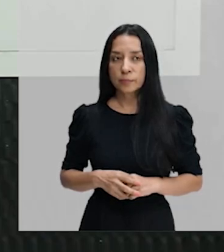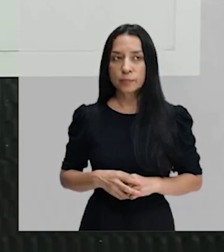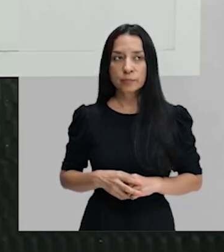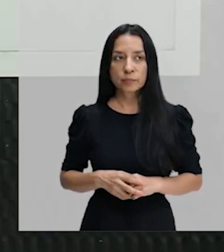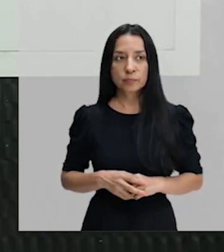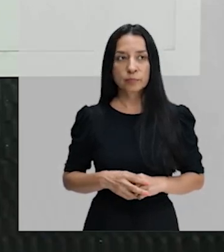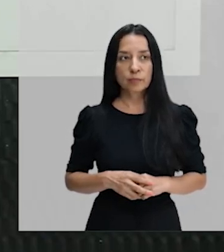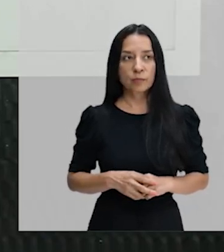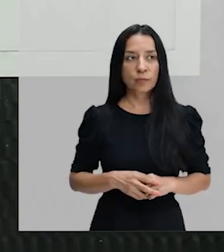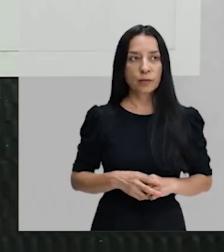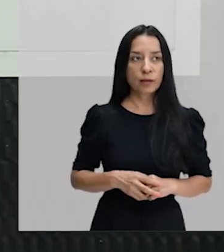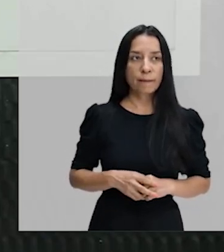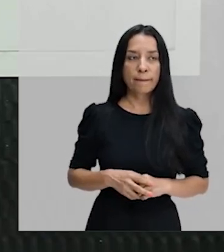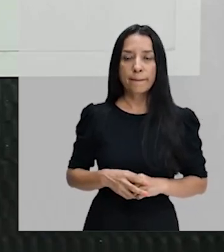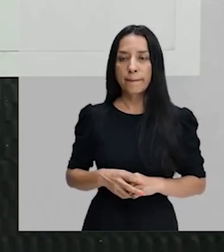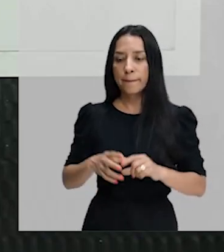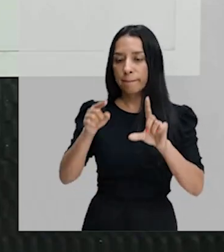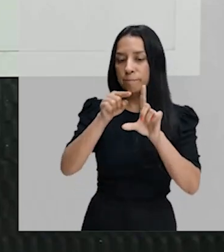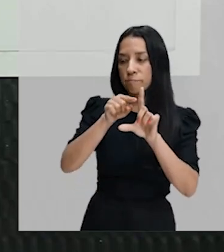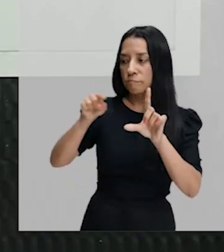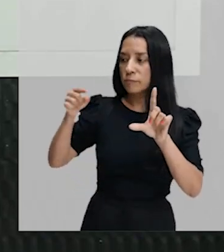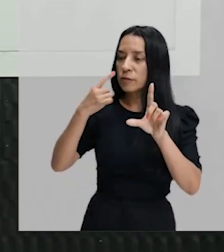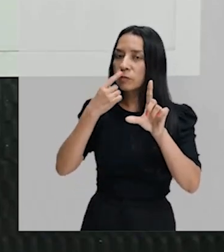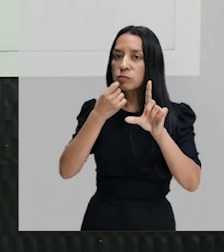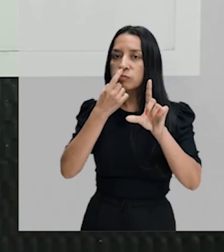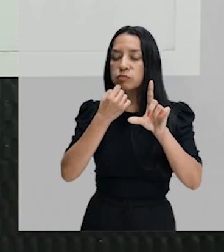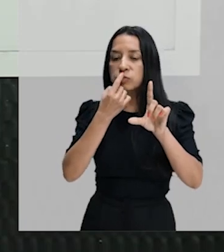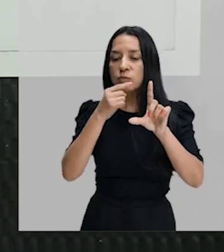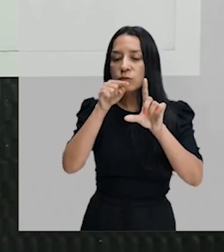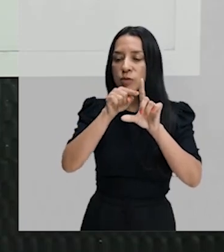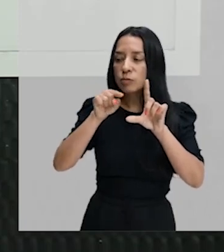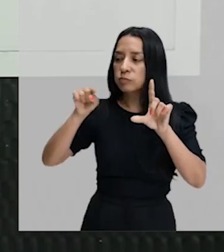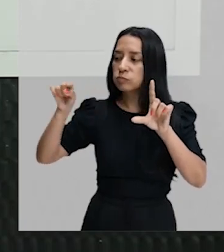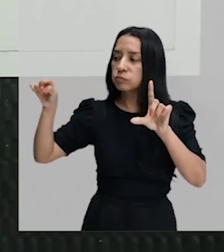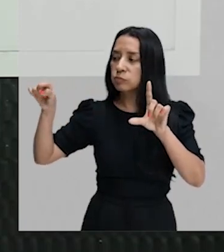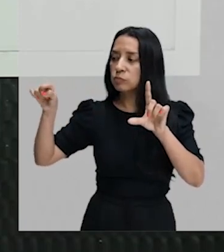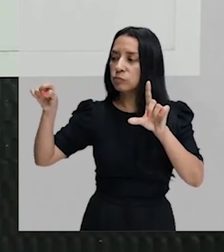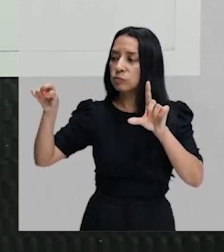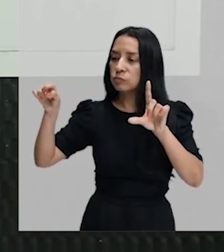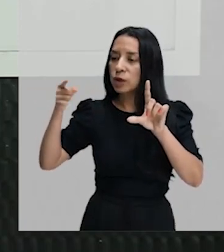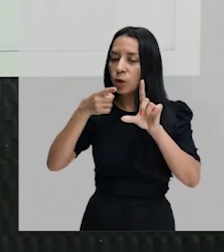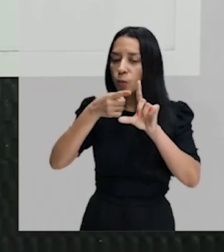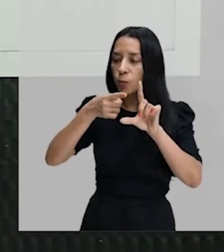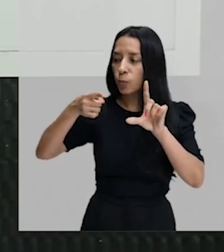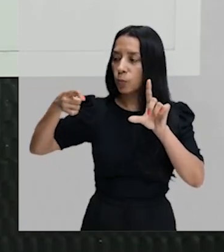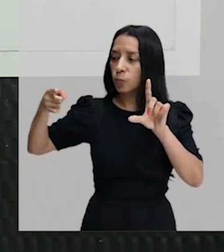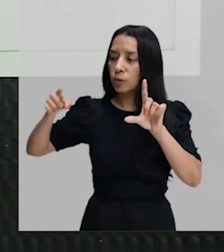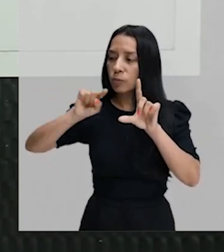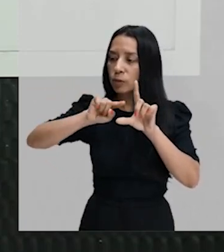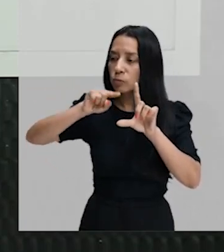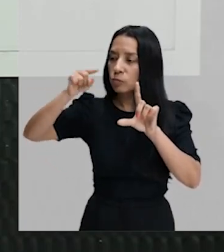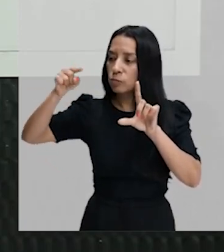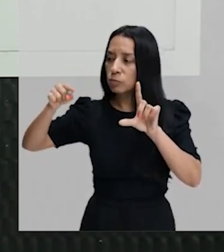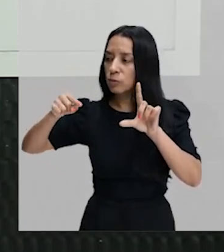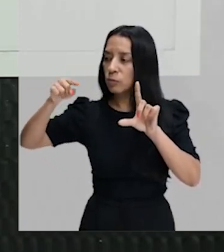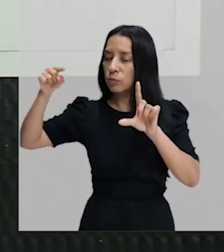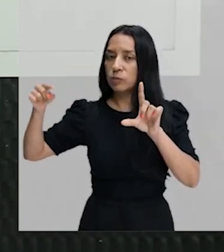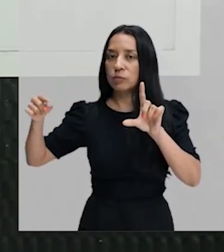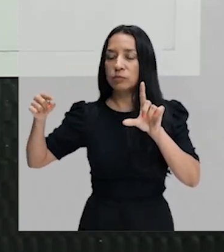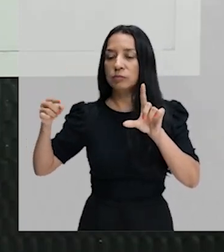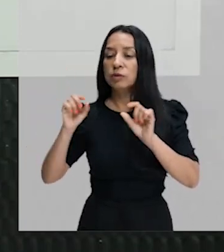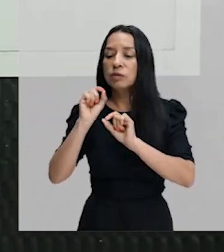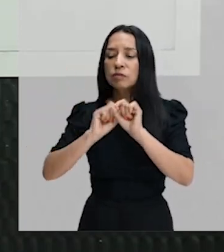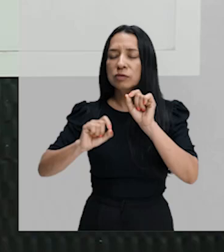nosso comprimento de onda certo o tamanho da nossa onda certo que vai ser o seguinte